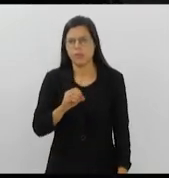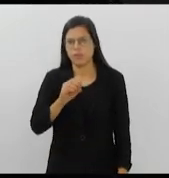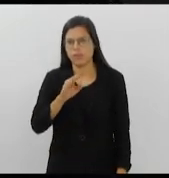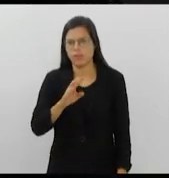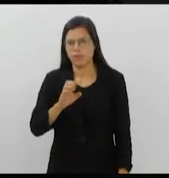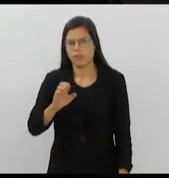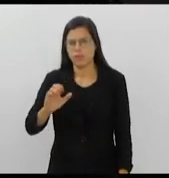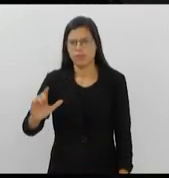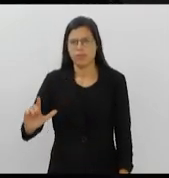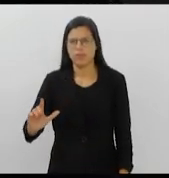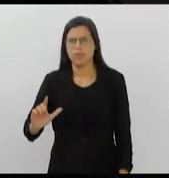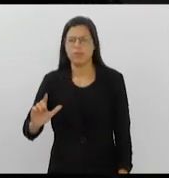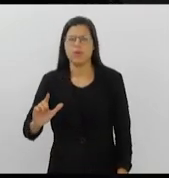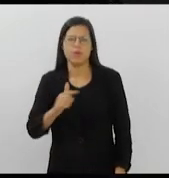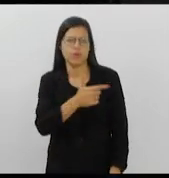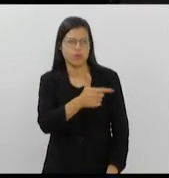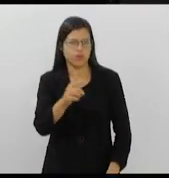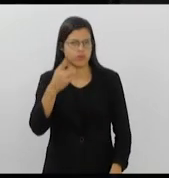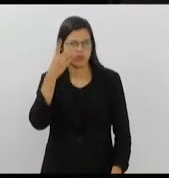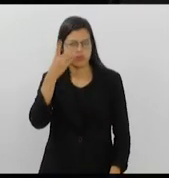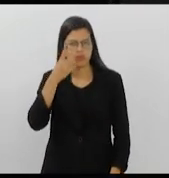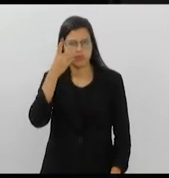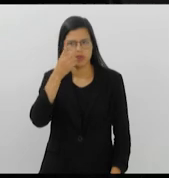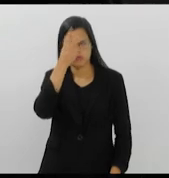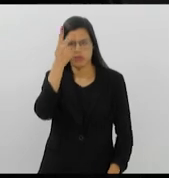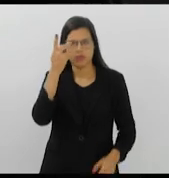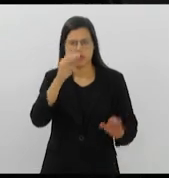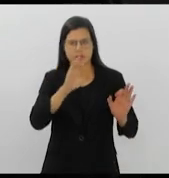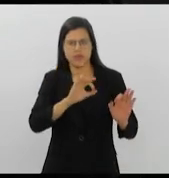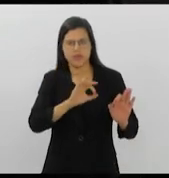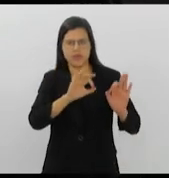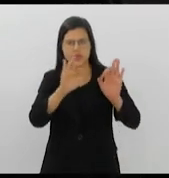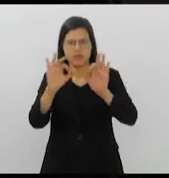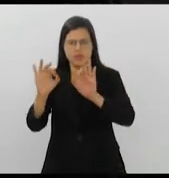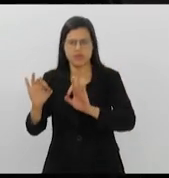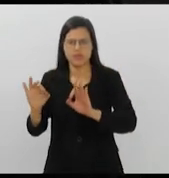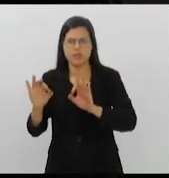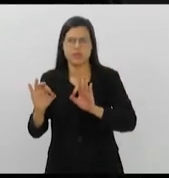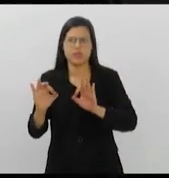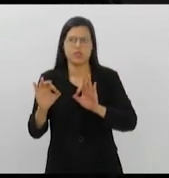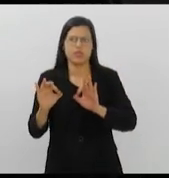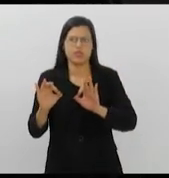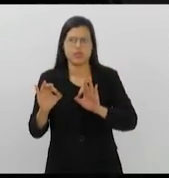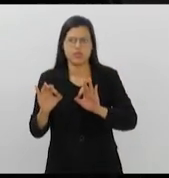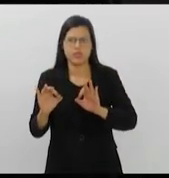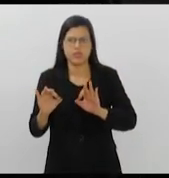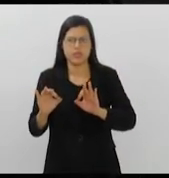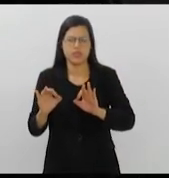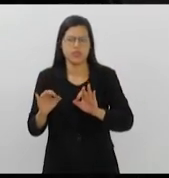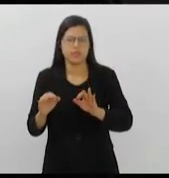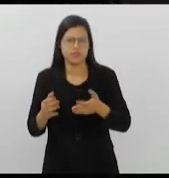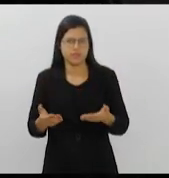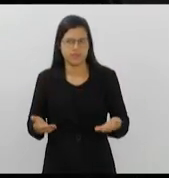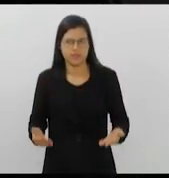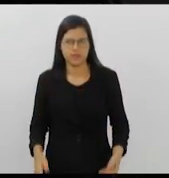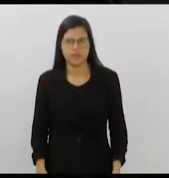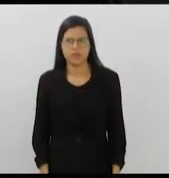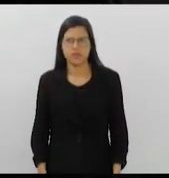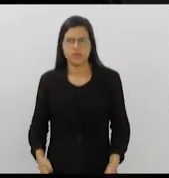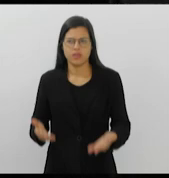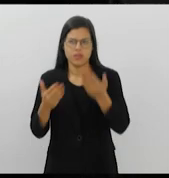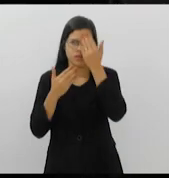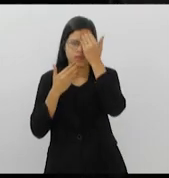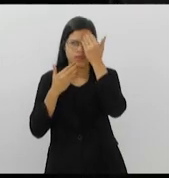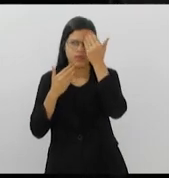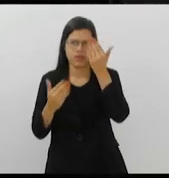demais deputados, todos que nos assistem. Eu quero hoje, presidente, fazer aqui nessa tribuna um